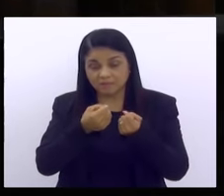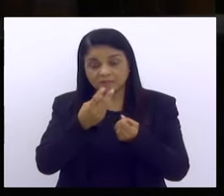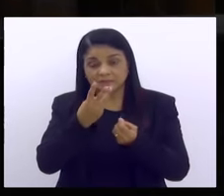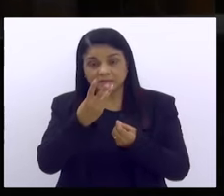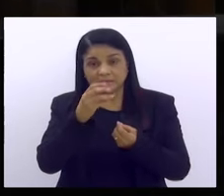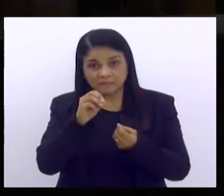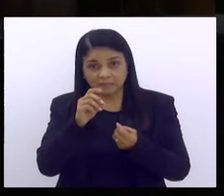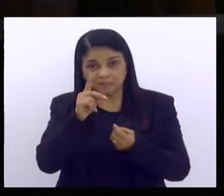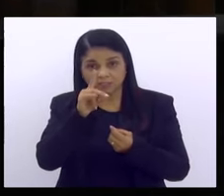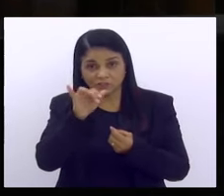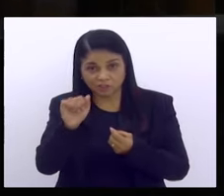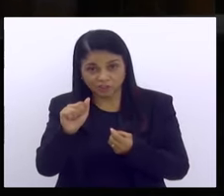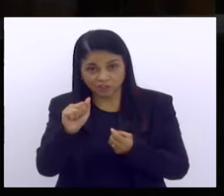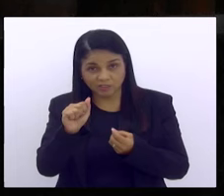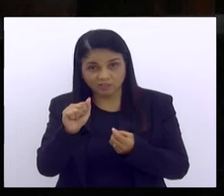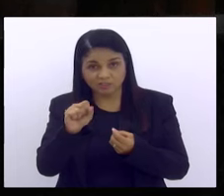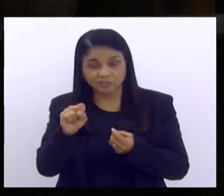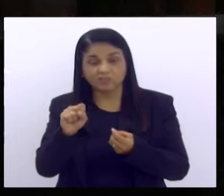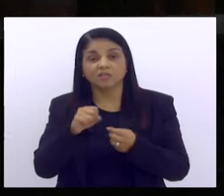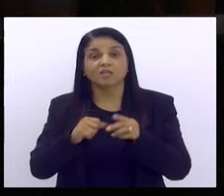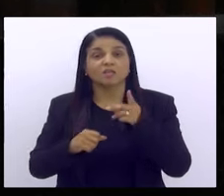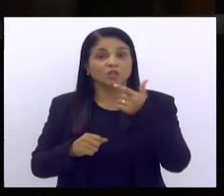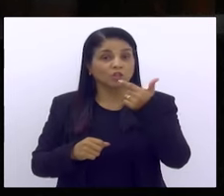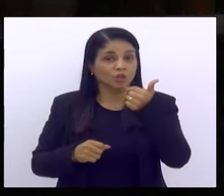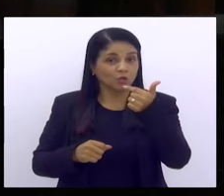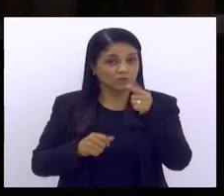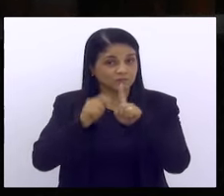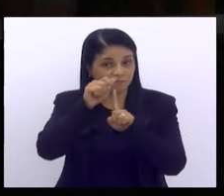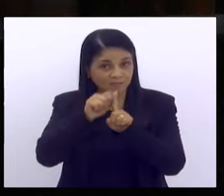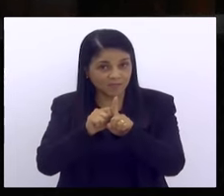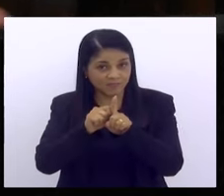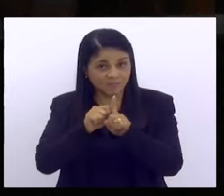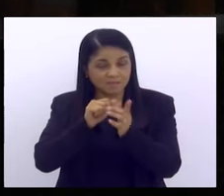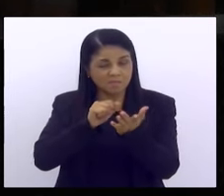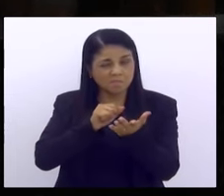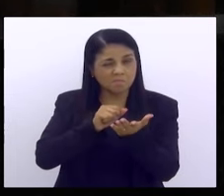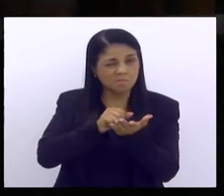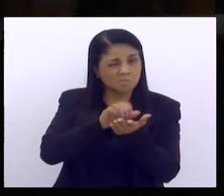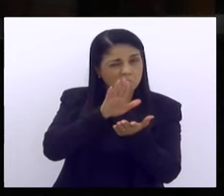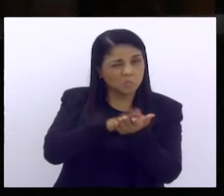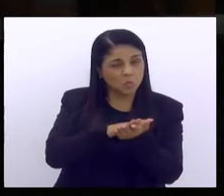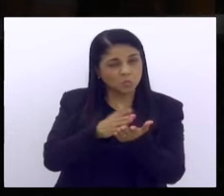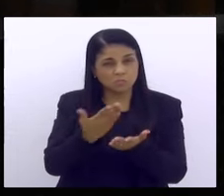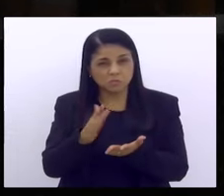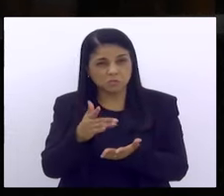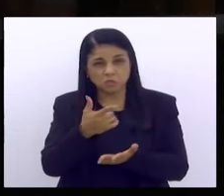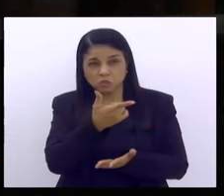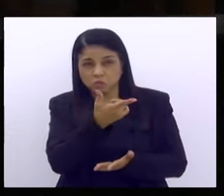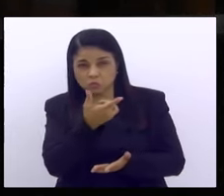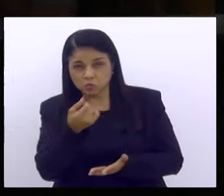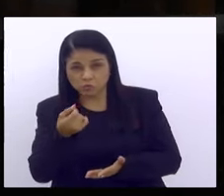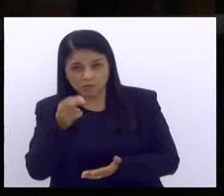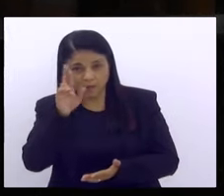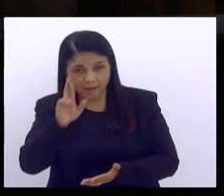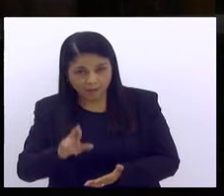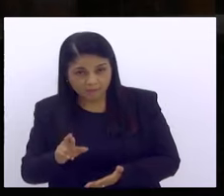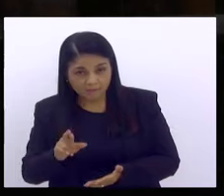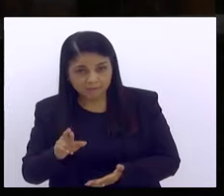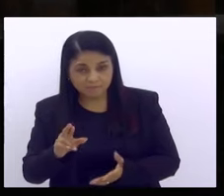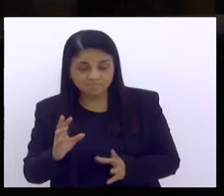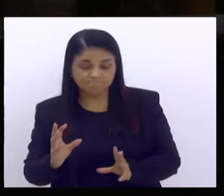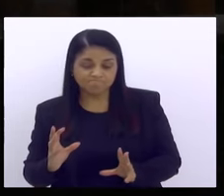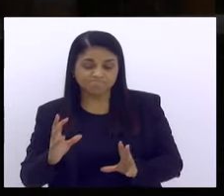dias e durante os 12 meses, com uma multa média de R$ 200,00,